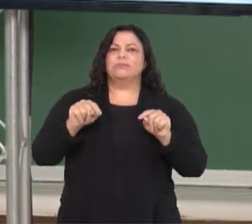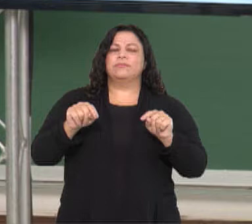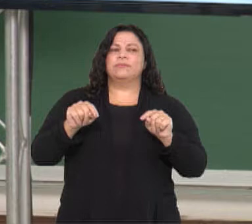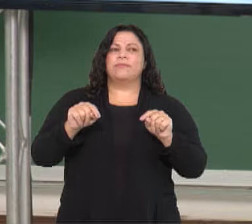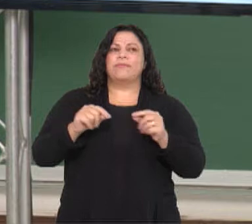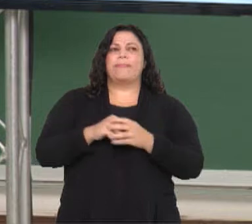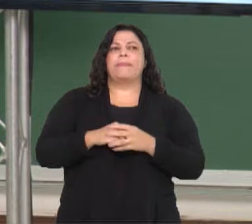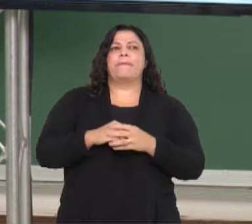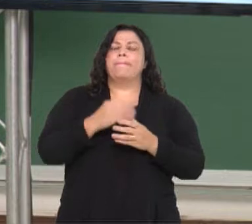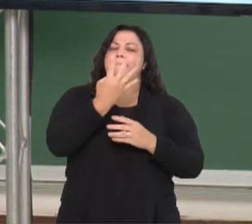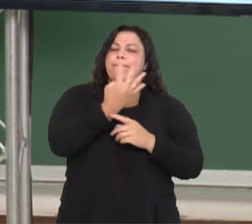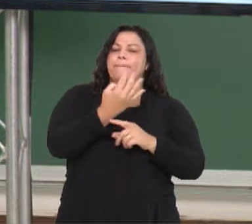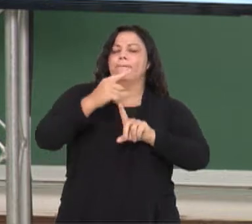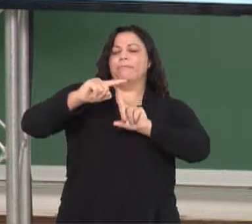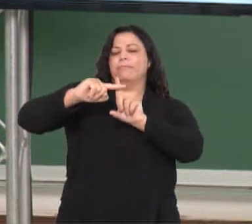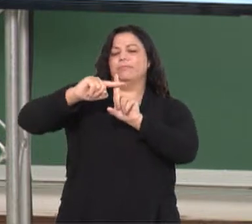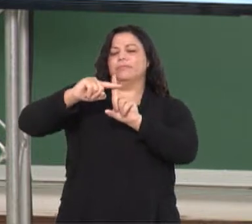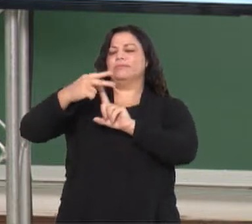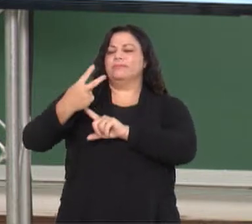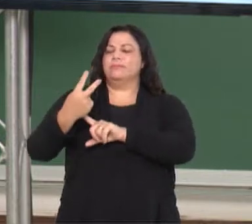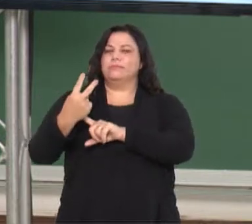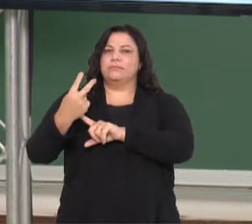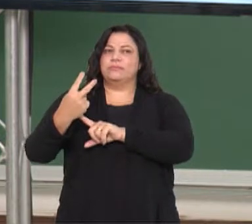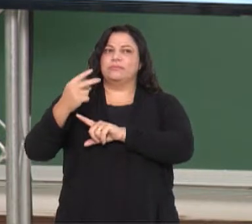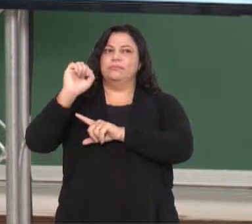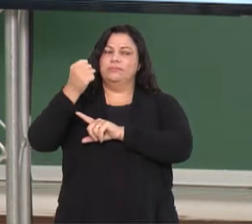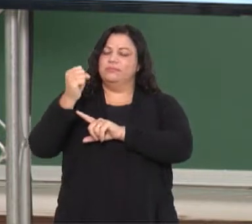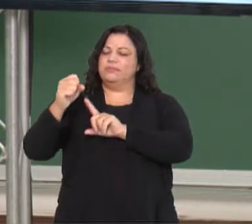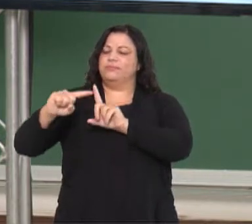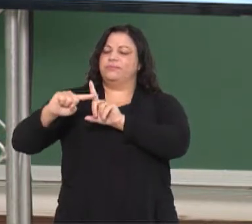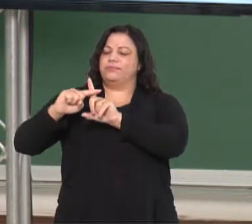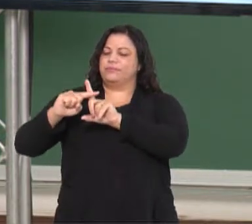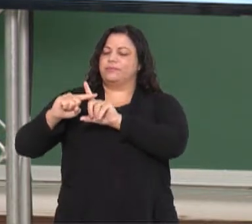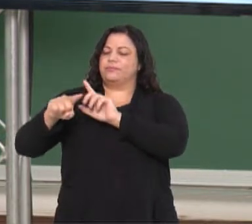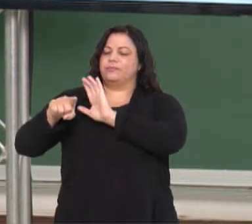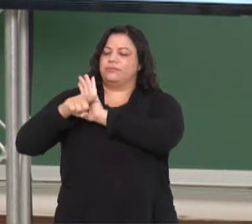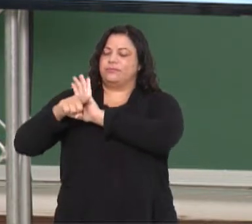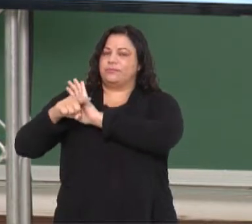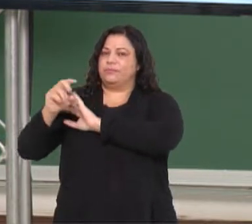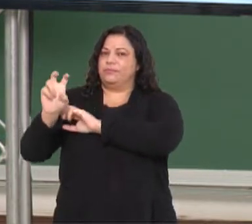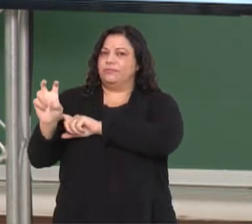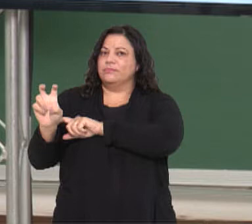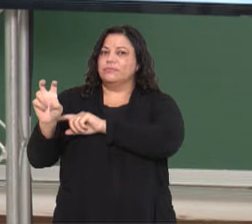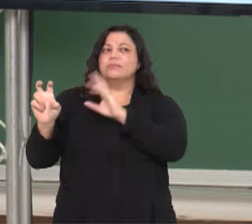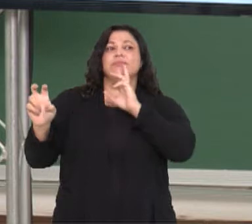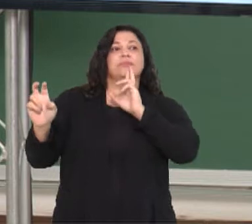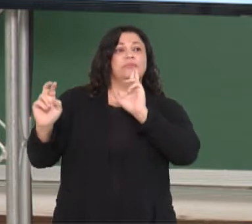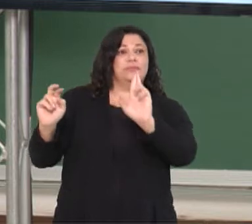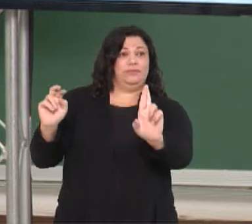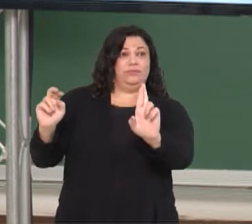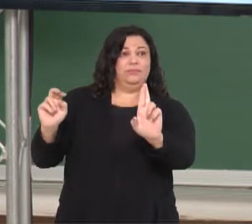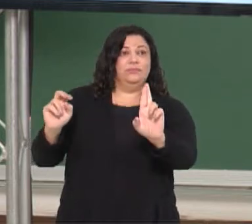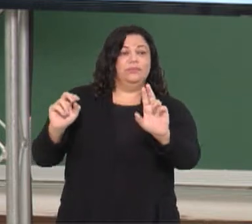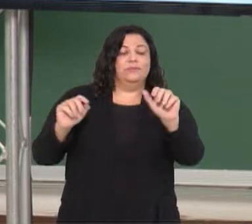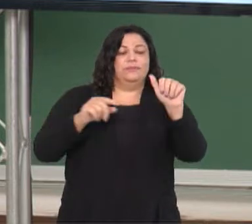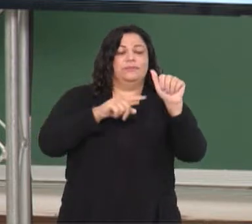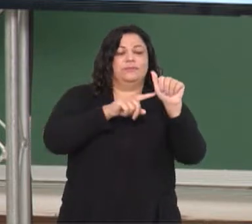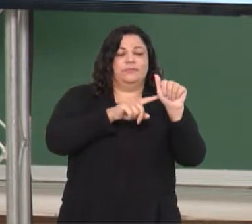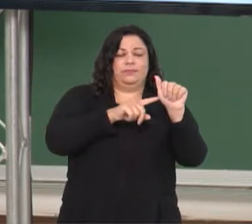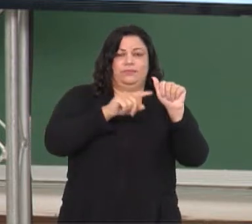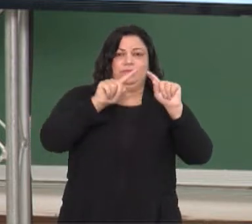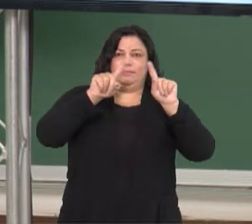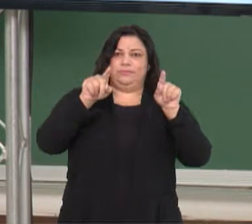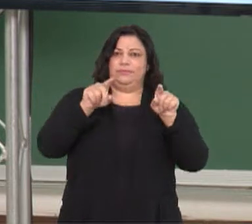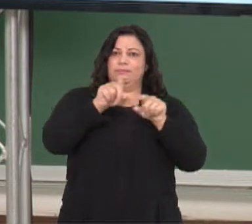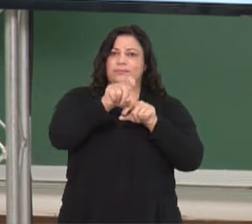mais 2, 8 mais menos 5, 3 mais menos 1. Como resultado, nós temos aqui o polinômio